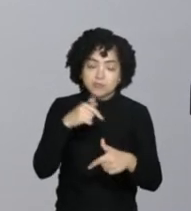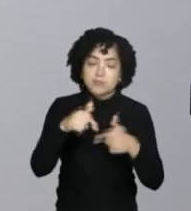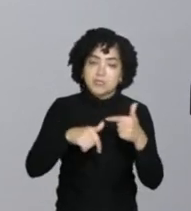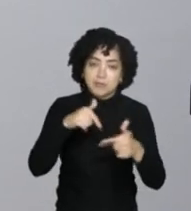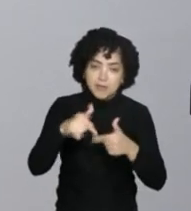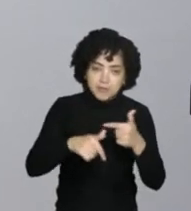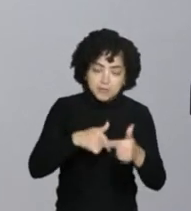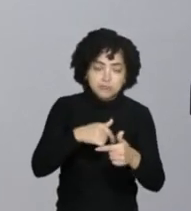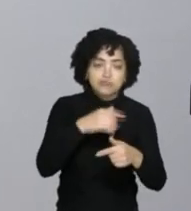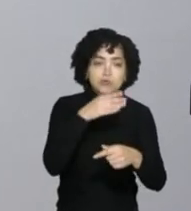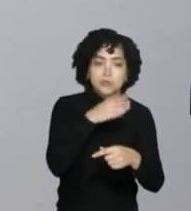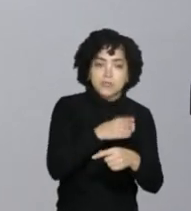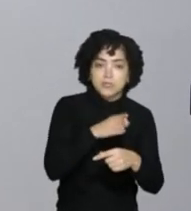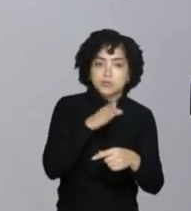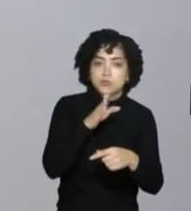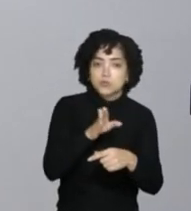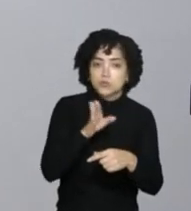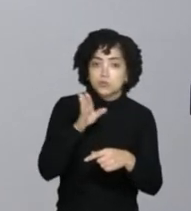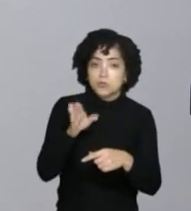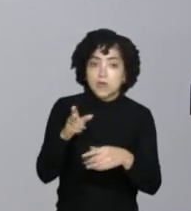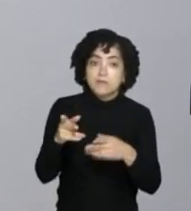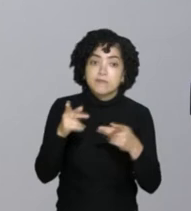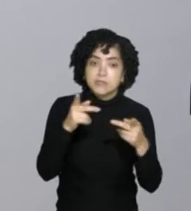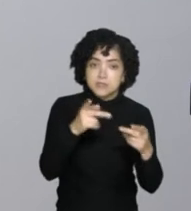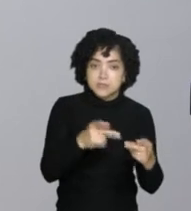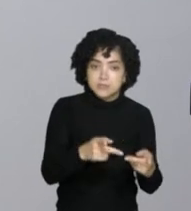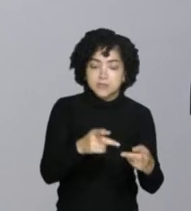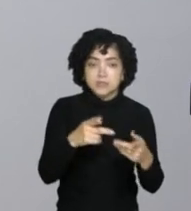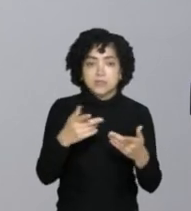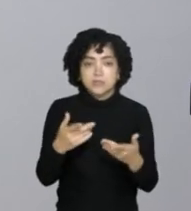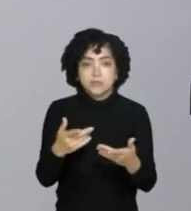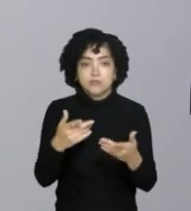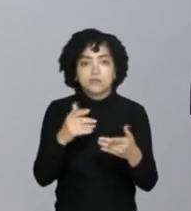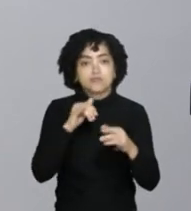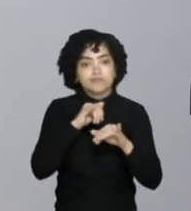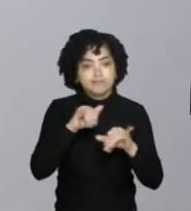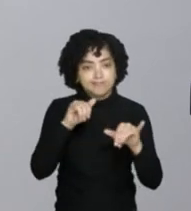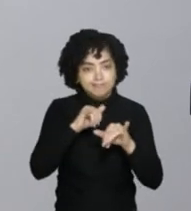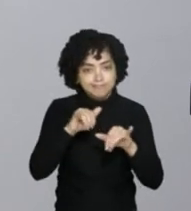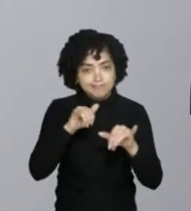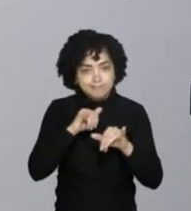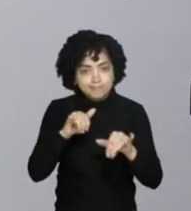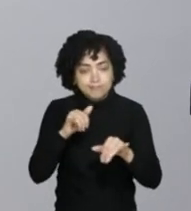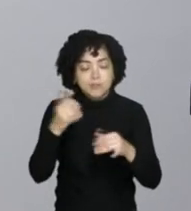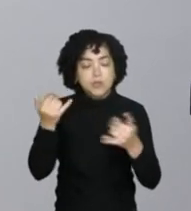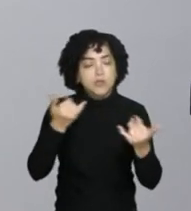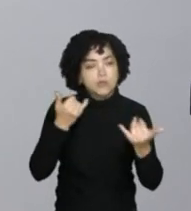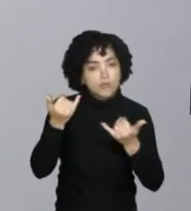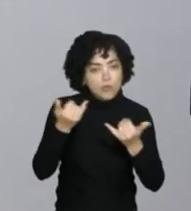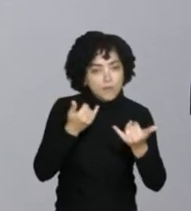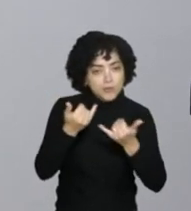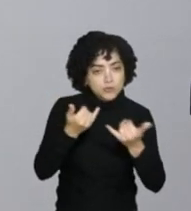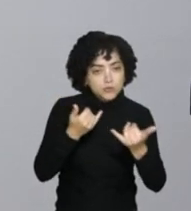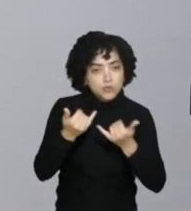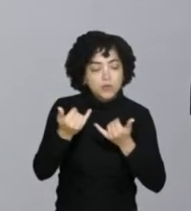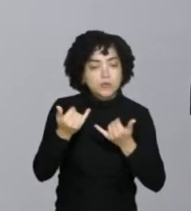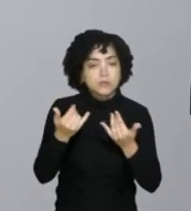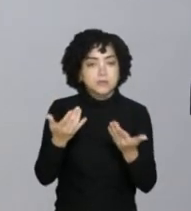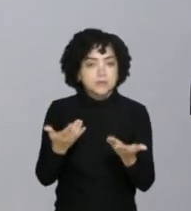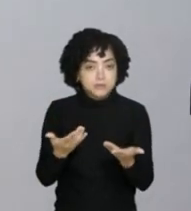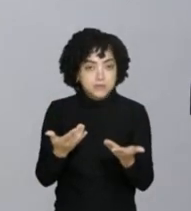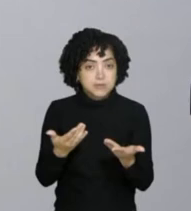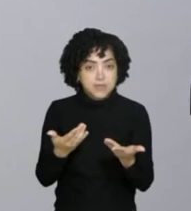correndo, visitando, né, levando as mensagens, colhendo também informações, levando as